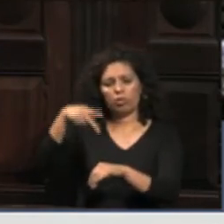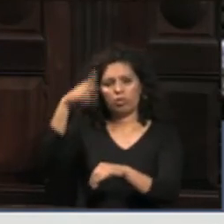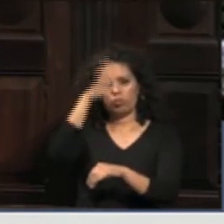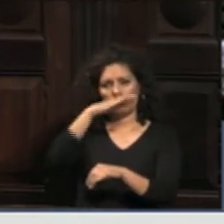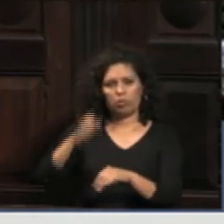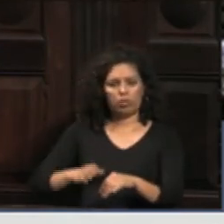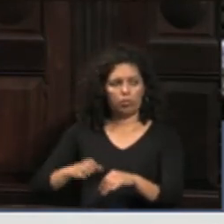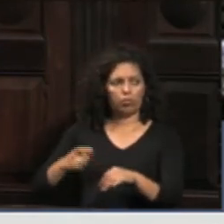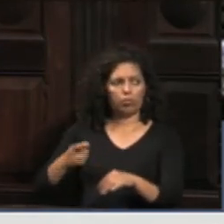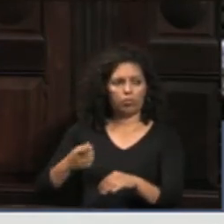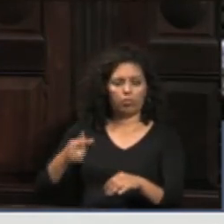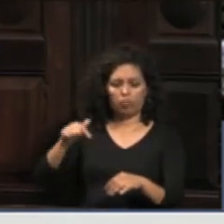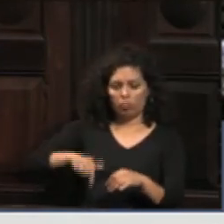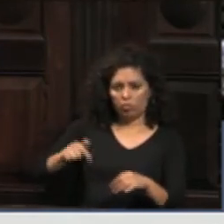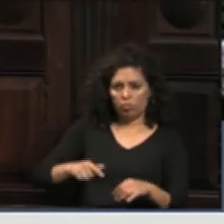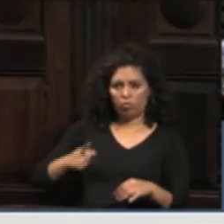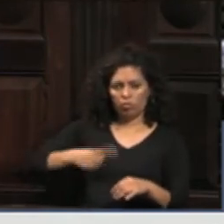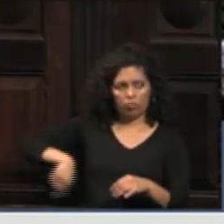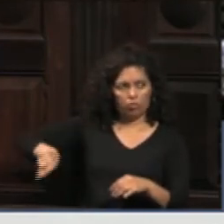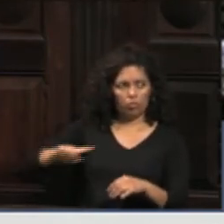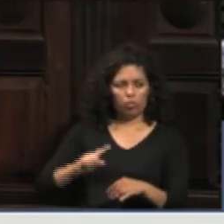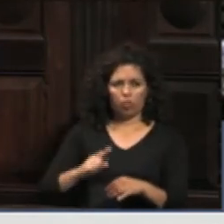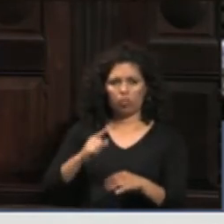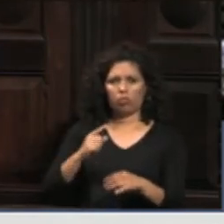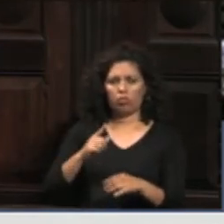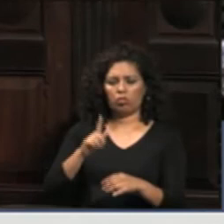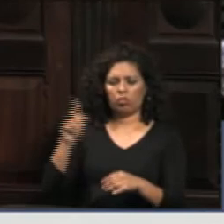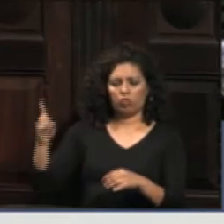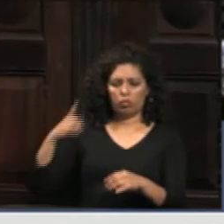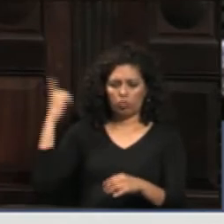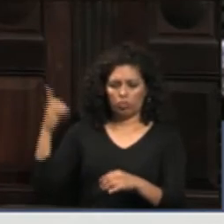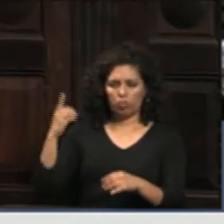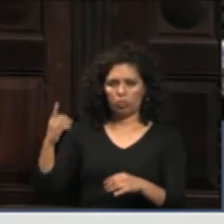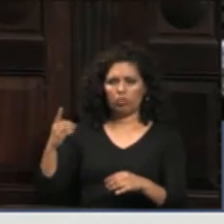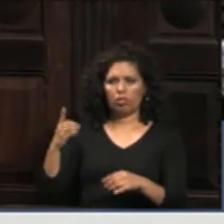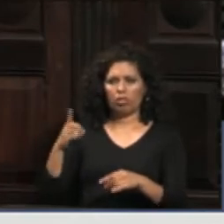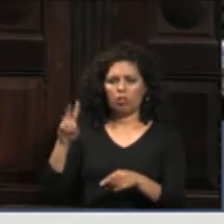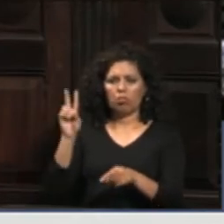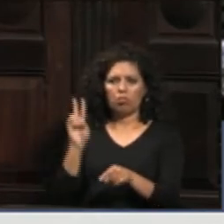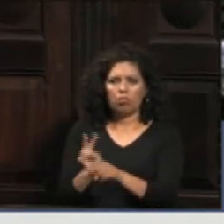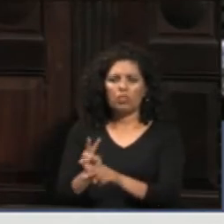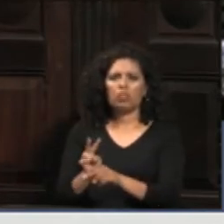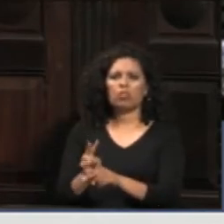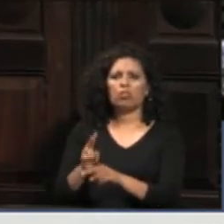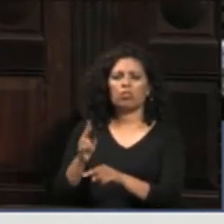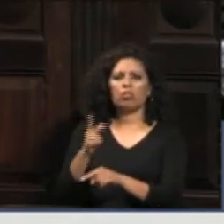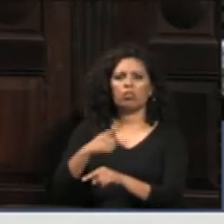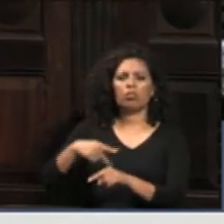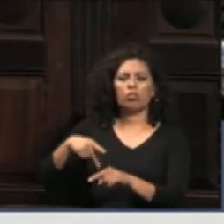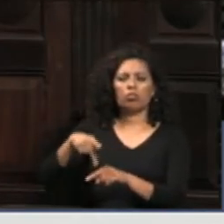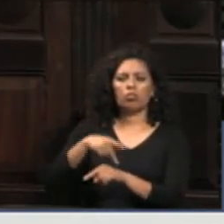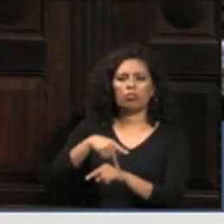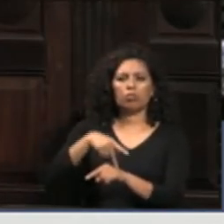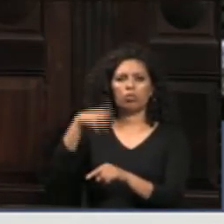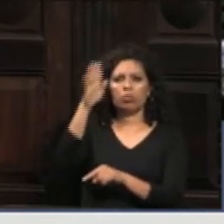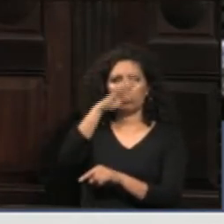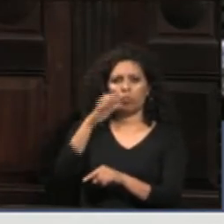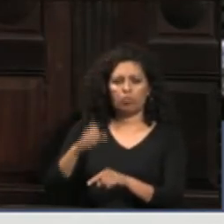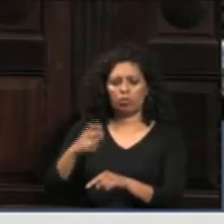nós, que fomos eleitos como representante deste povo brasileiro, cabe a nós